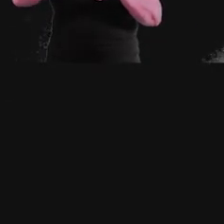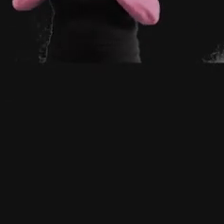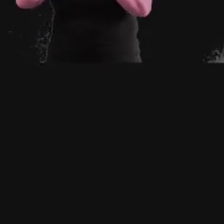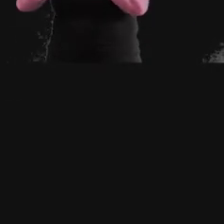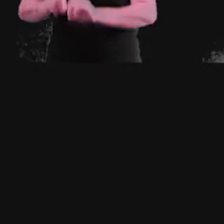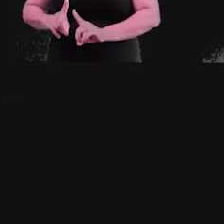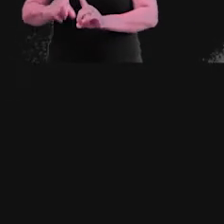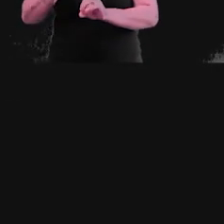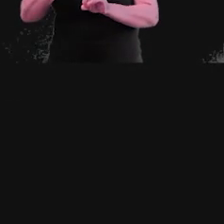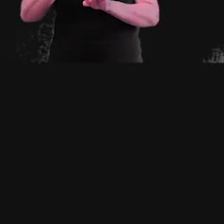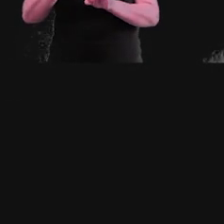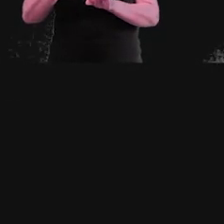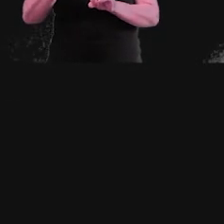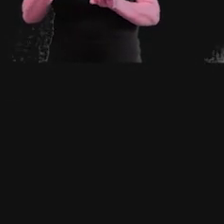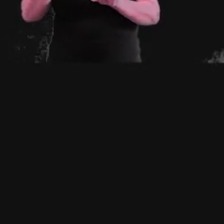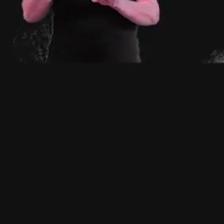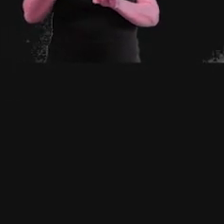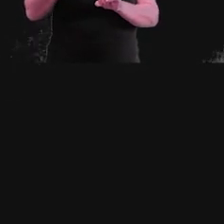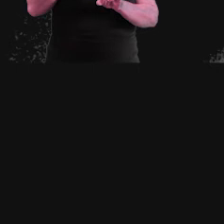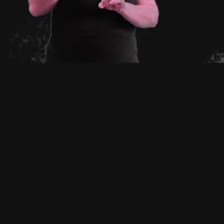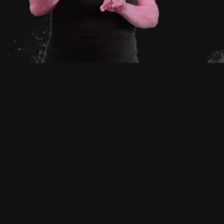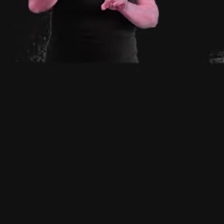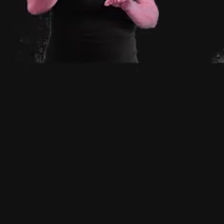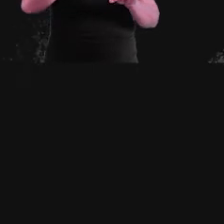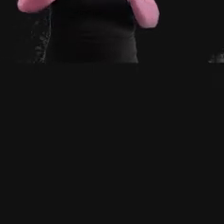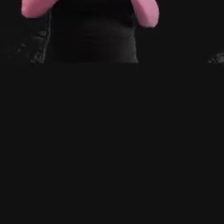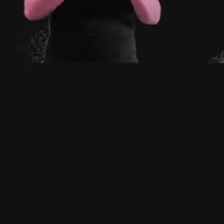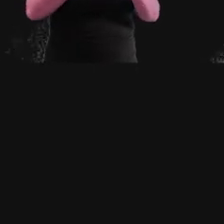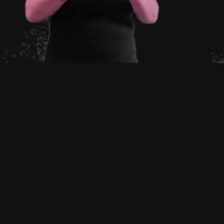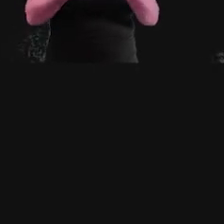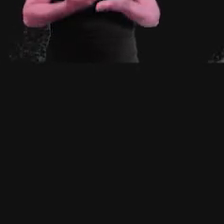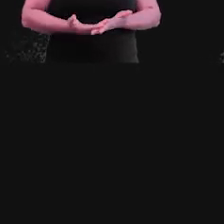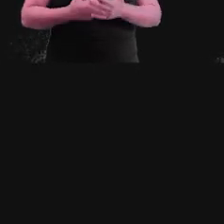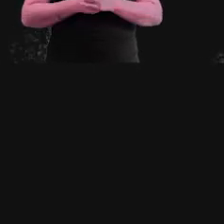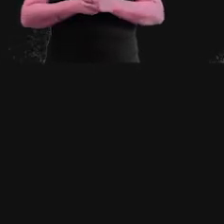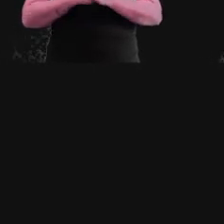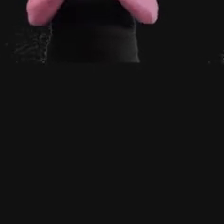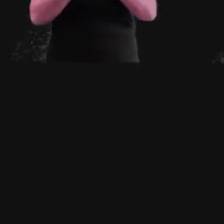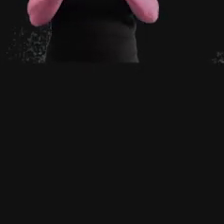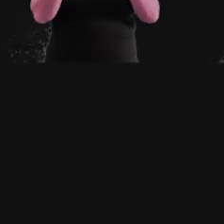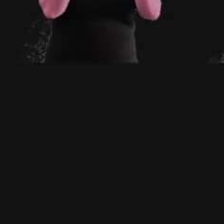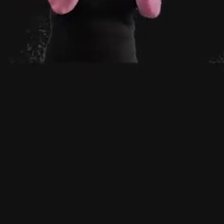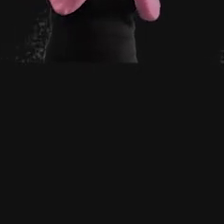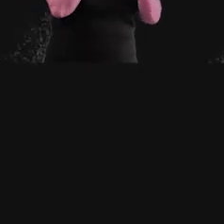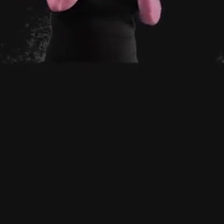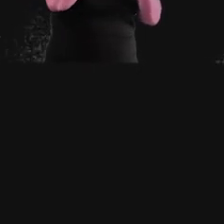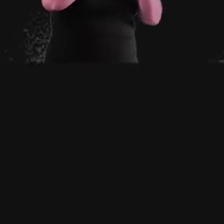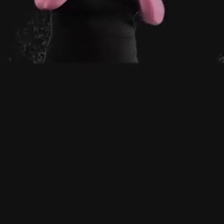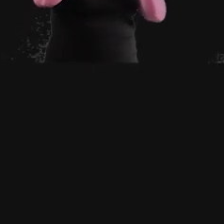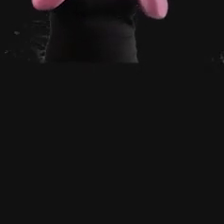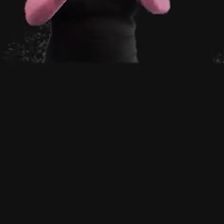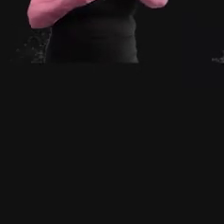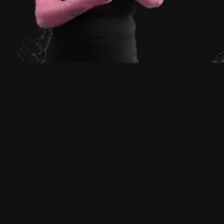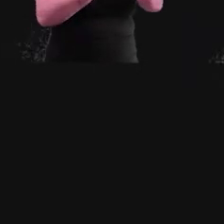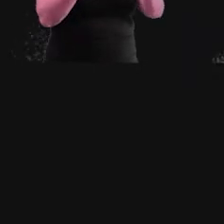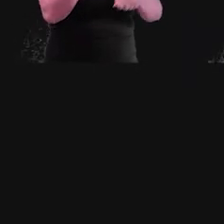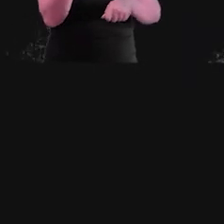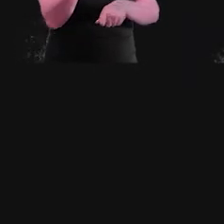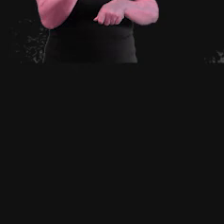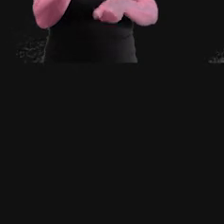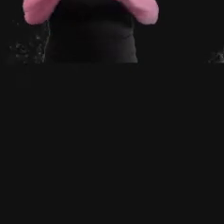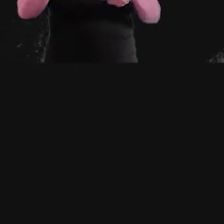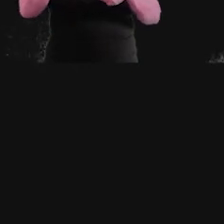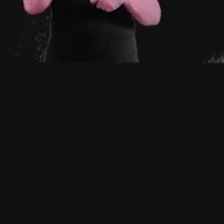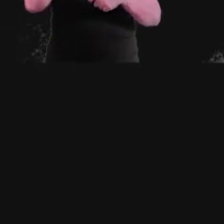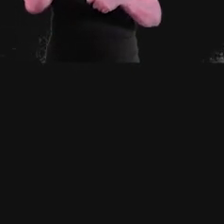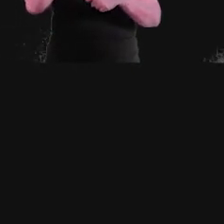eu tentei destacar um pouquinho na minha apresentação. Mas, além da questão da pandemia, a gente também tem que pensar que